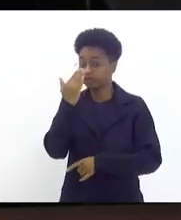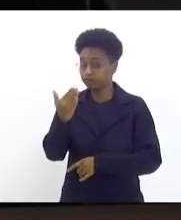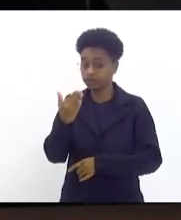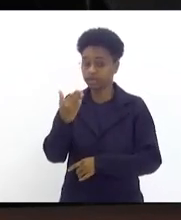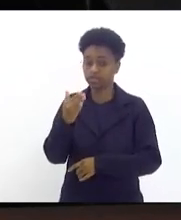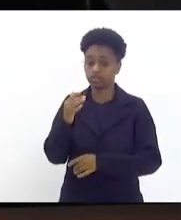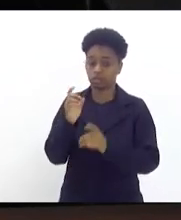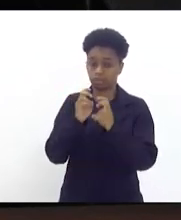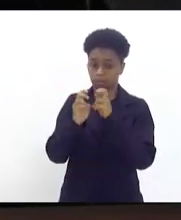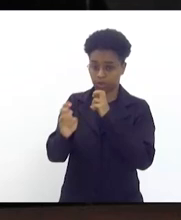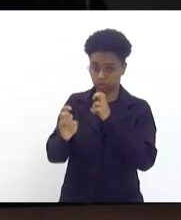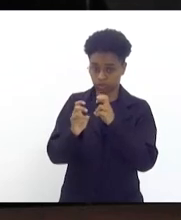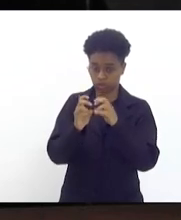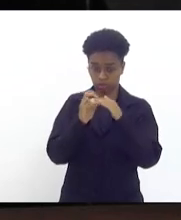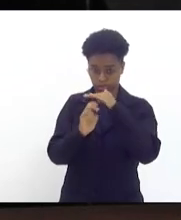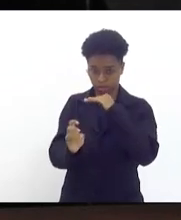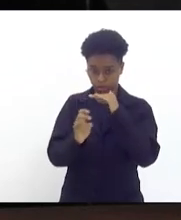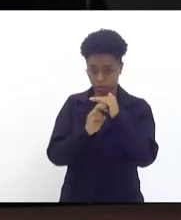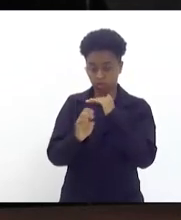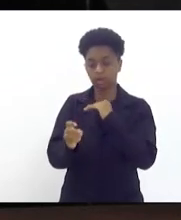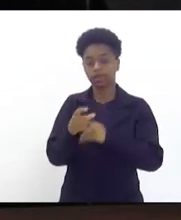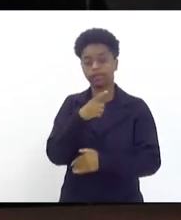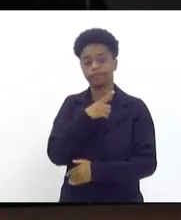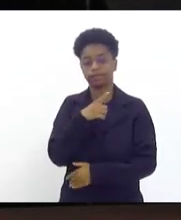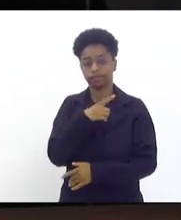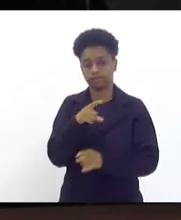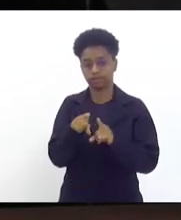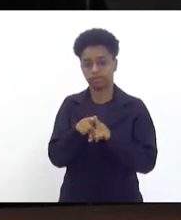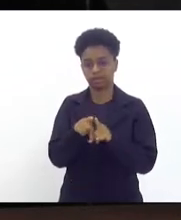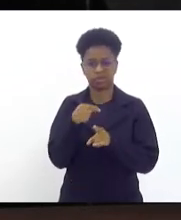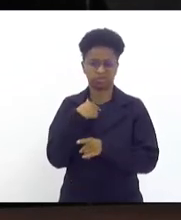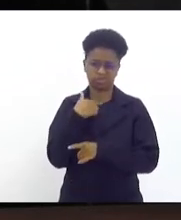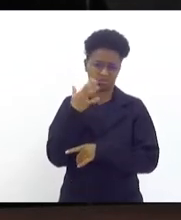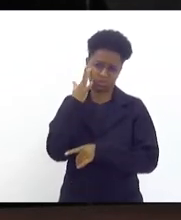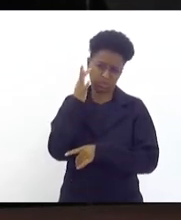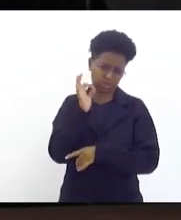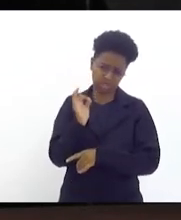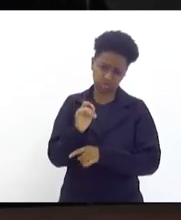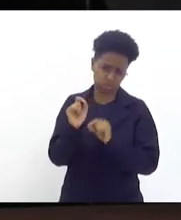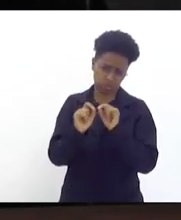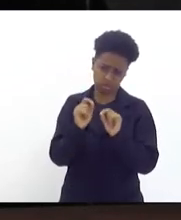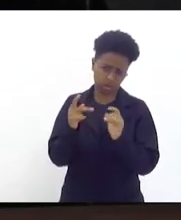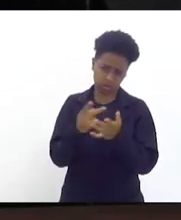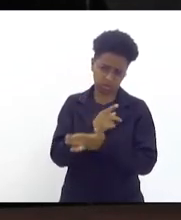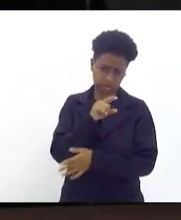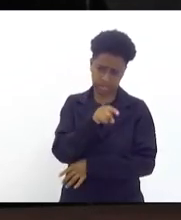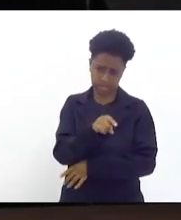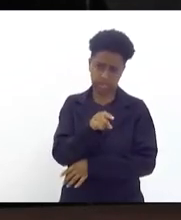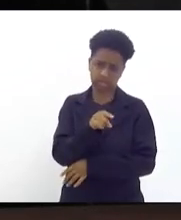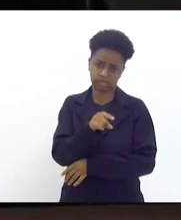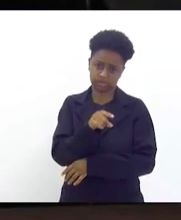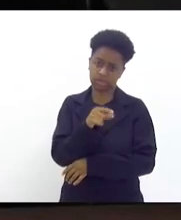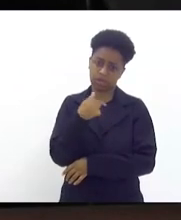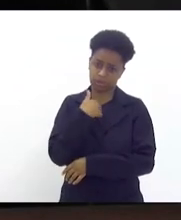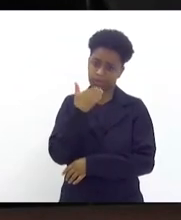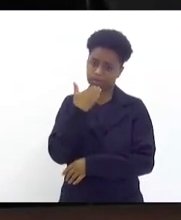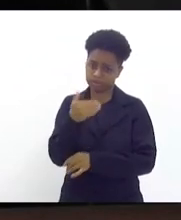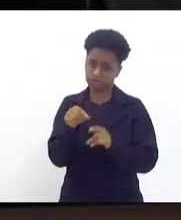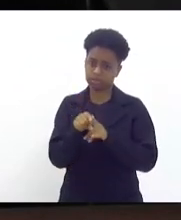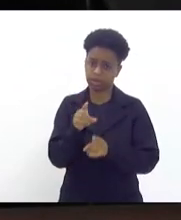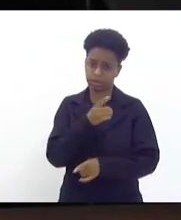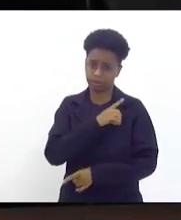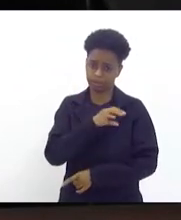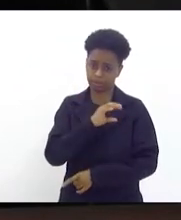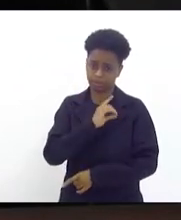São Francisco Xavier tá se formando ali um eu não consigo entender o que tá se formando ali eu queria pedir atenção aos Delegados da região